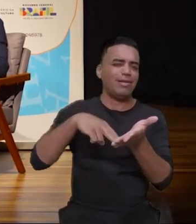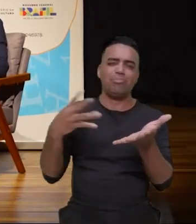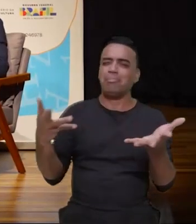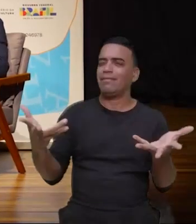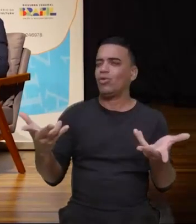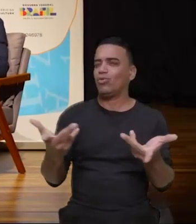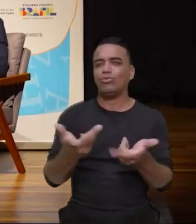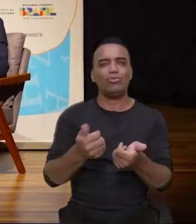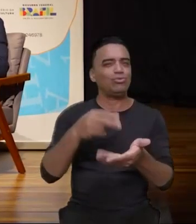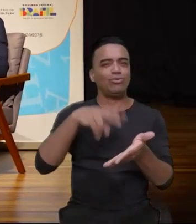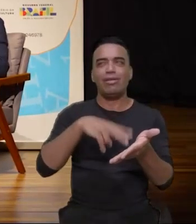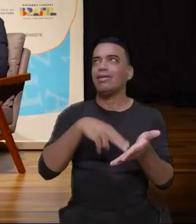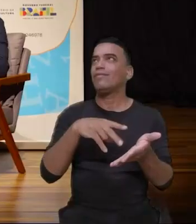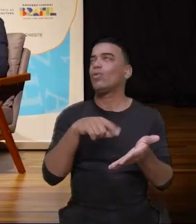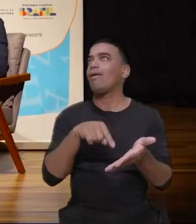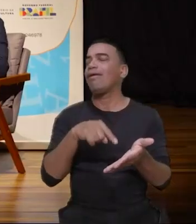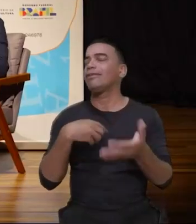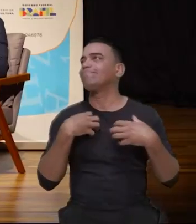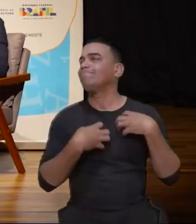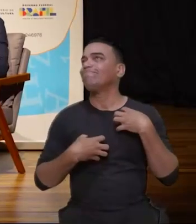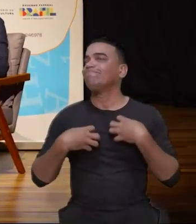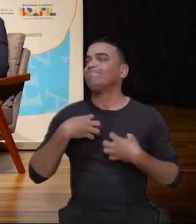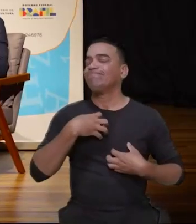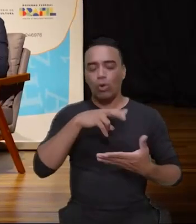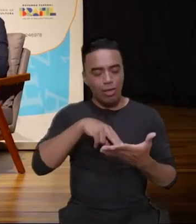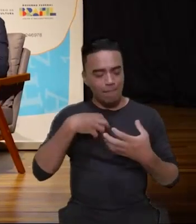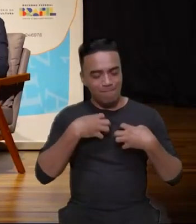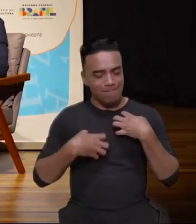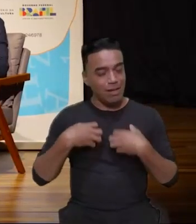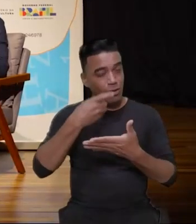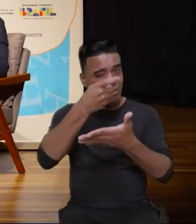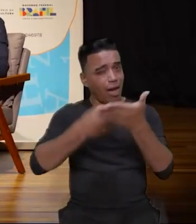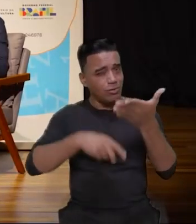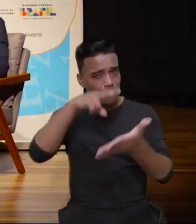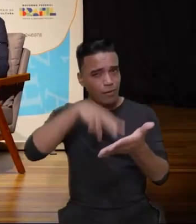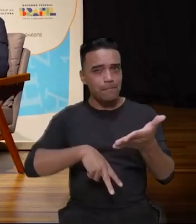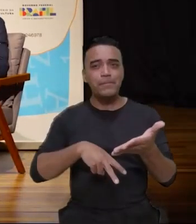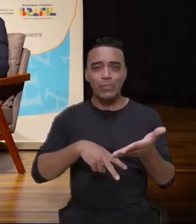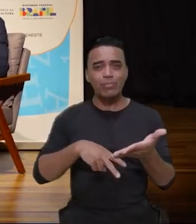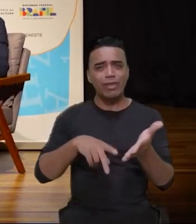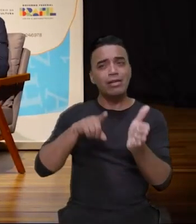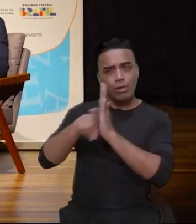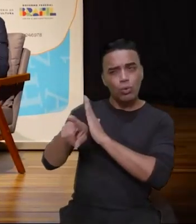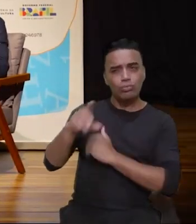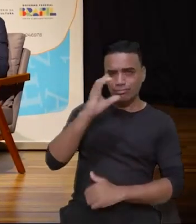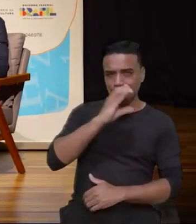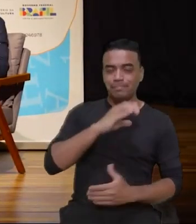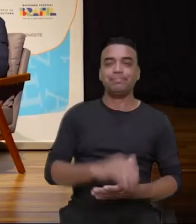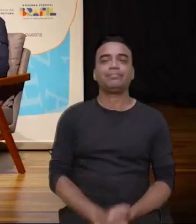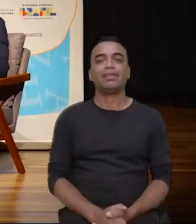obra-prima, para mim, é um livro que mexeu muito comigo. Eu queria ler um trechinho e te fazer uma pergunta